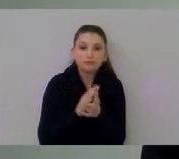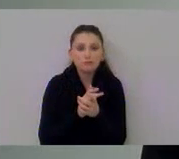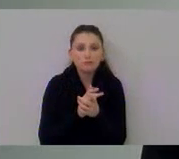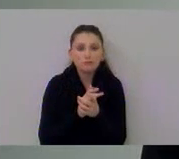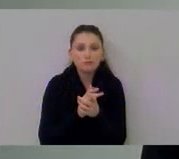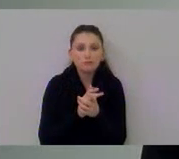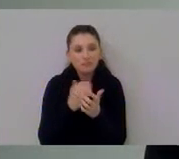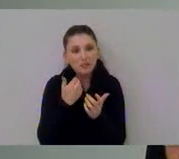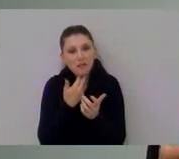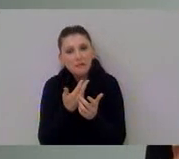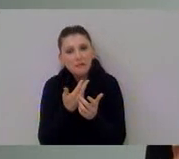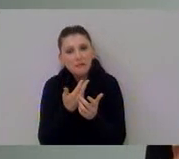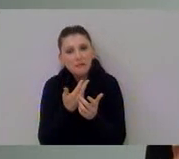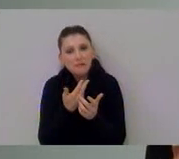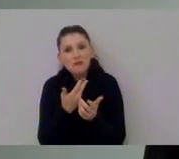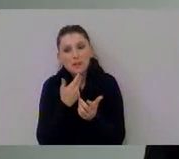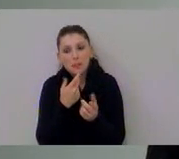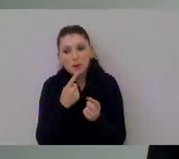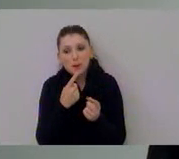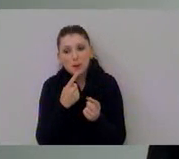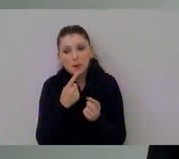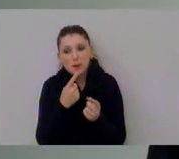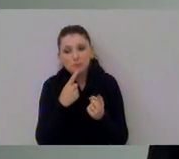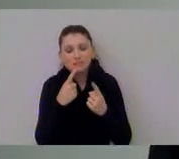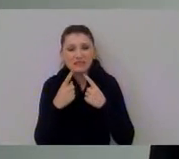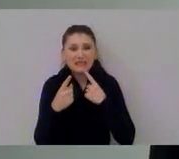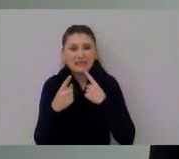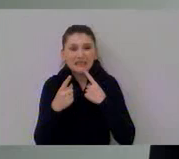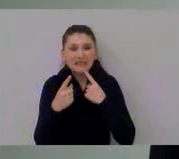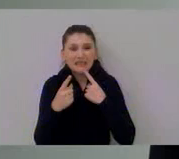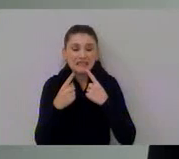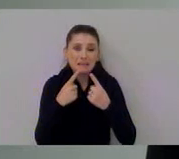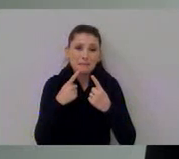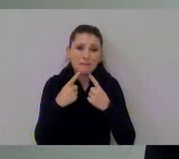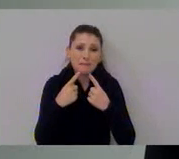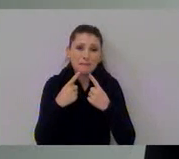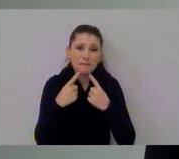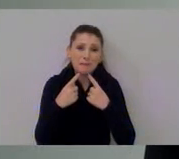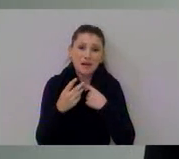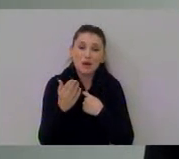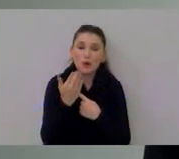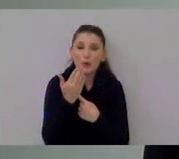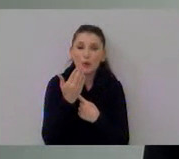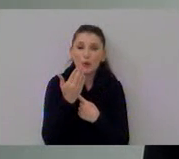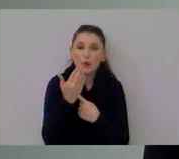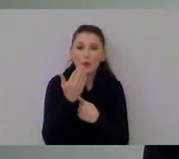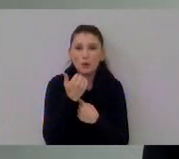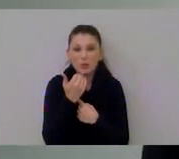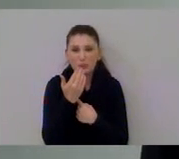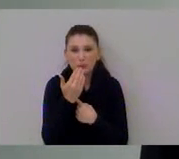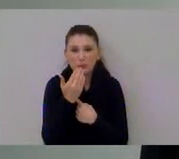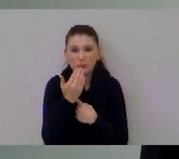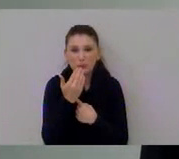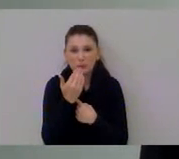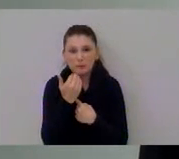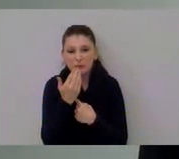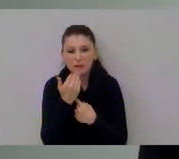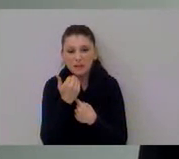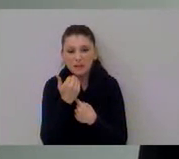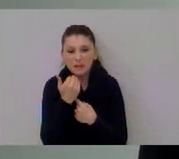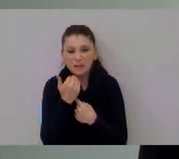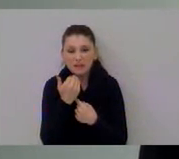merenda, não da qualidade, mas que eles não queriam mais comer em